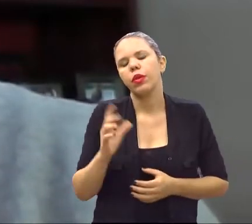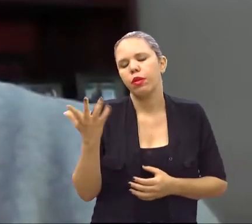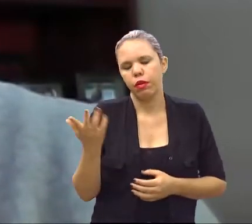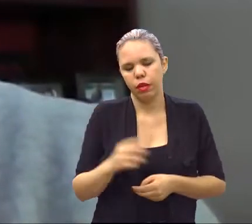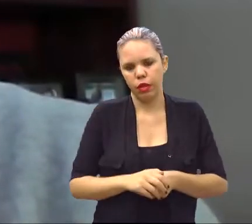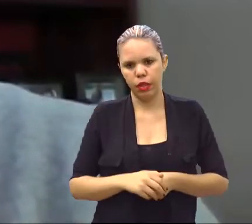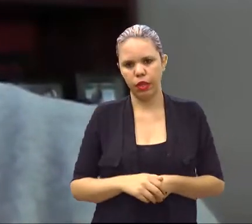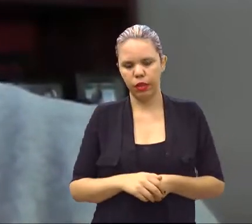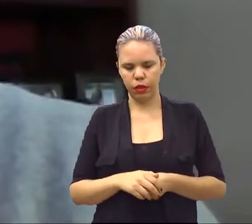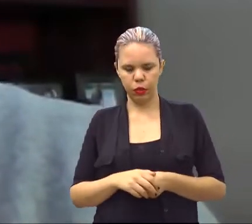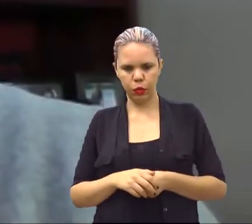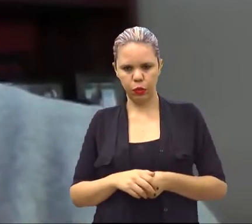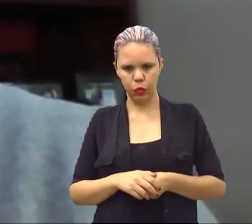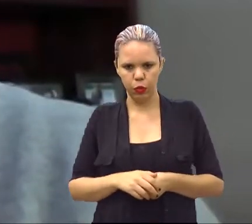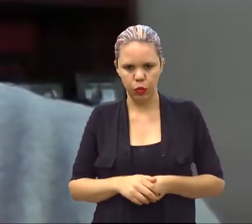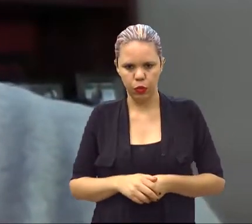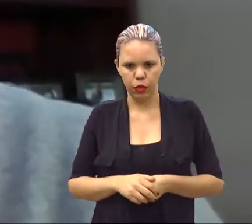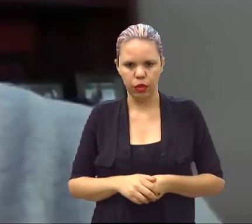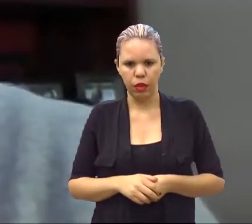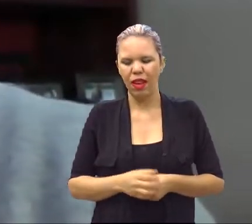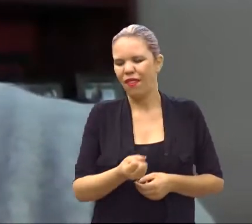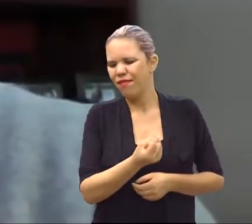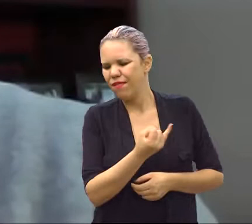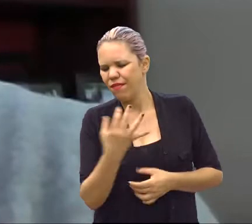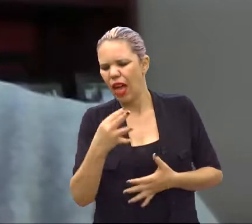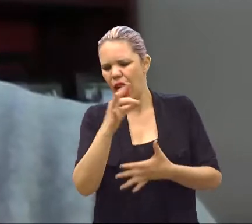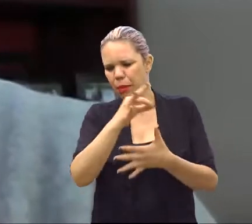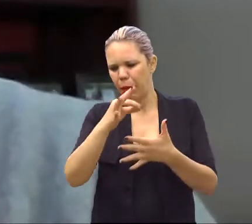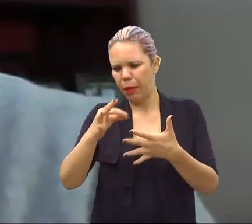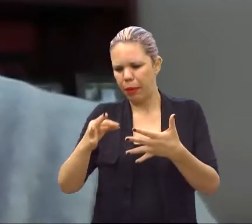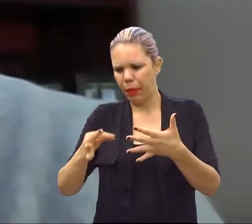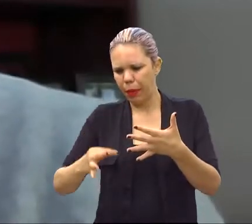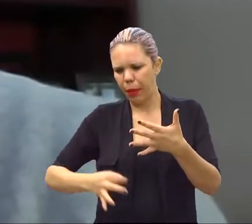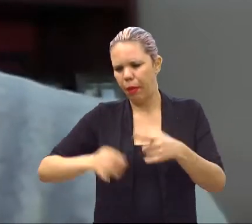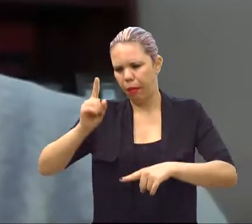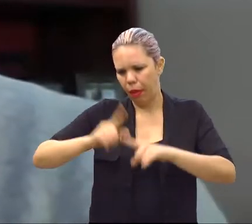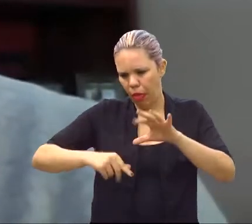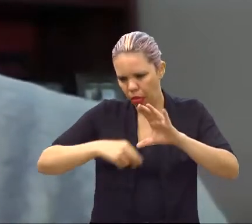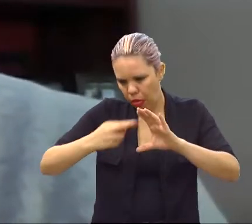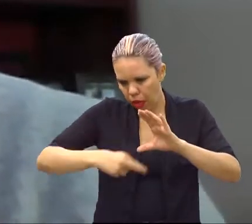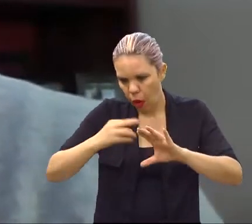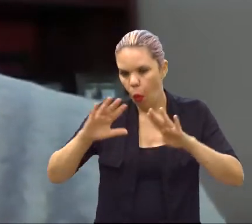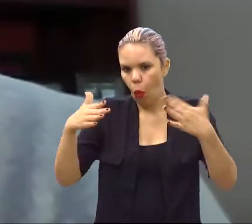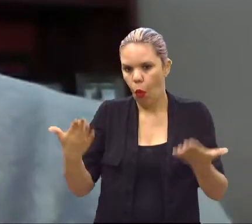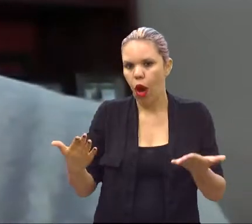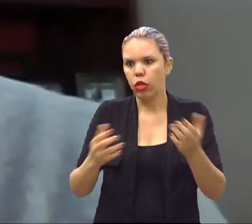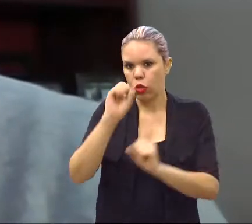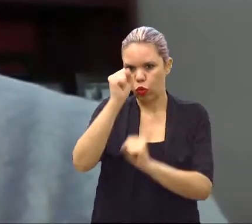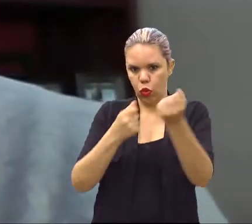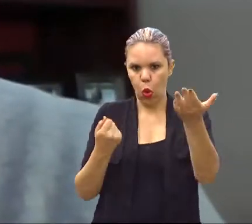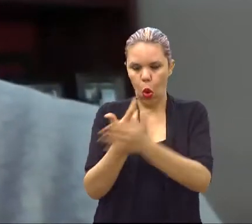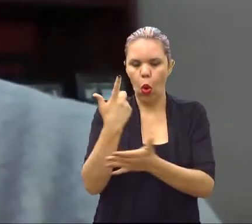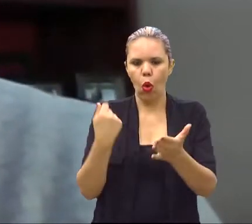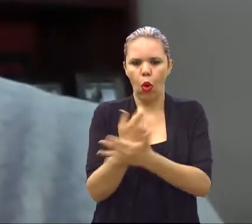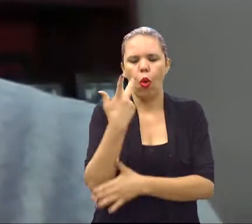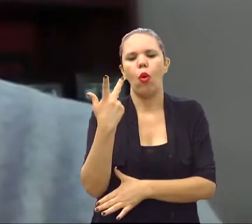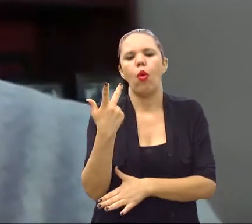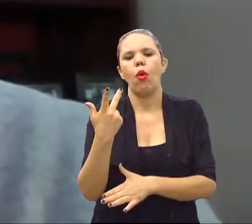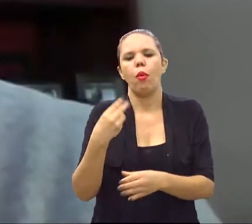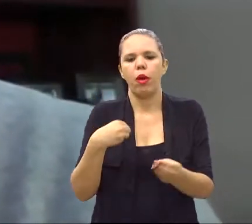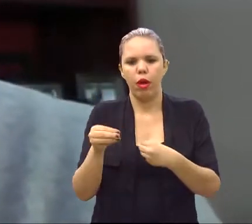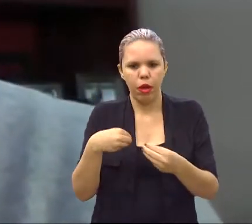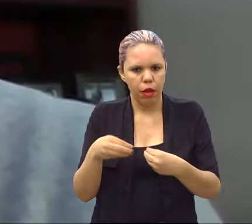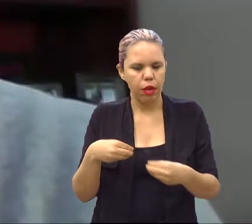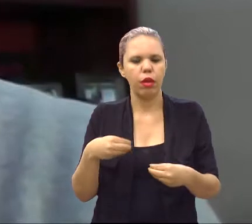que acontece é que a cadeia é muito longa. Então, quando a indústria compra a sua embalagem, coloca o produto